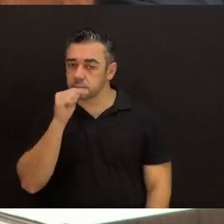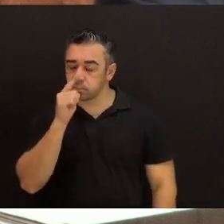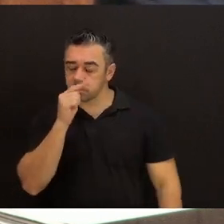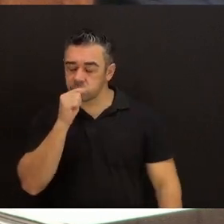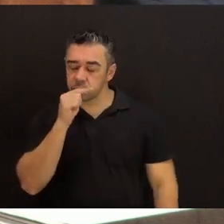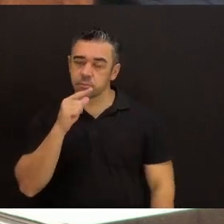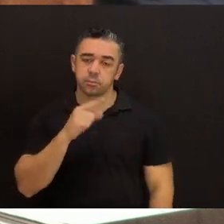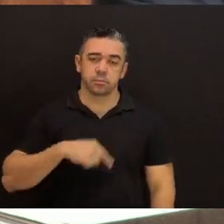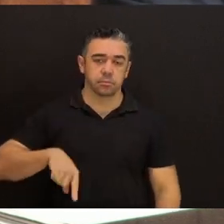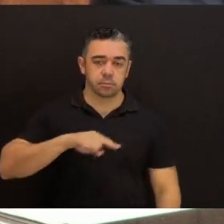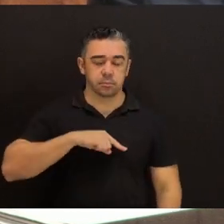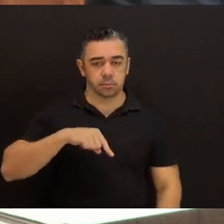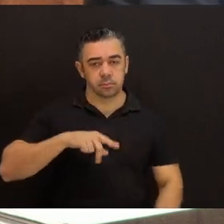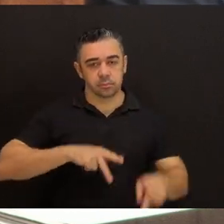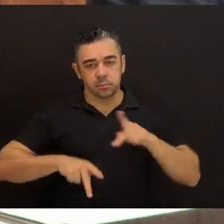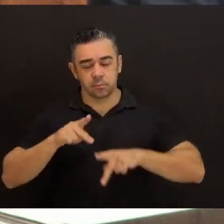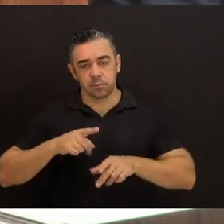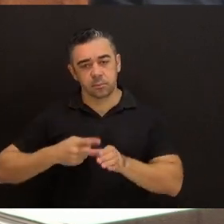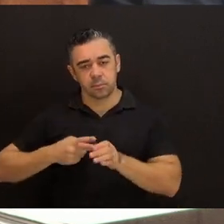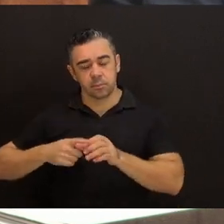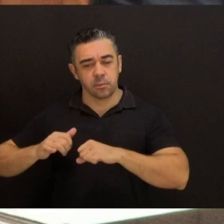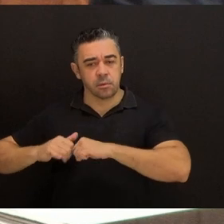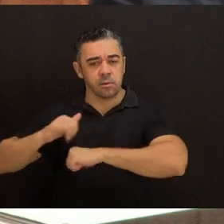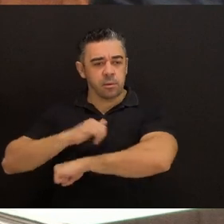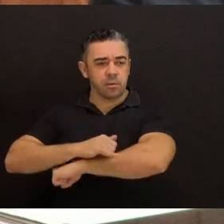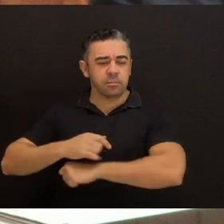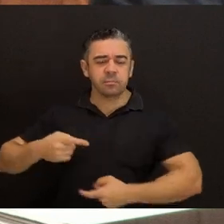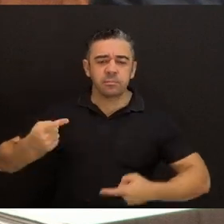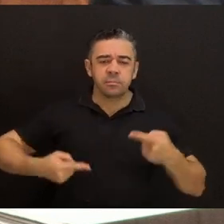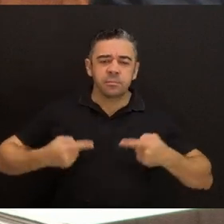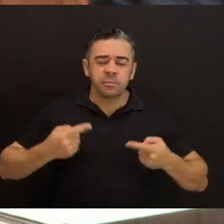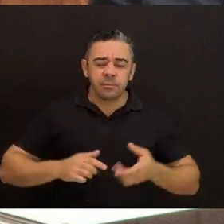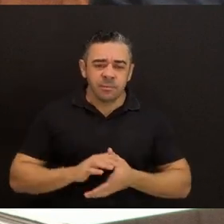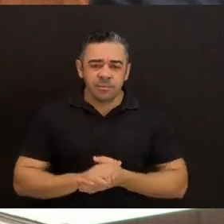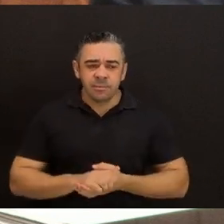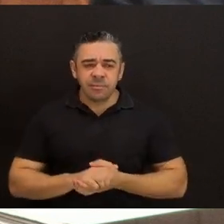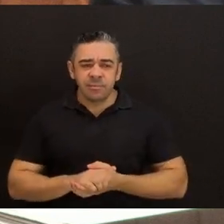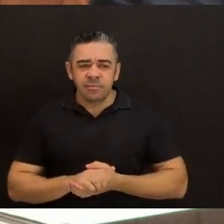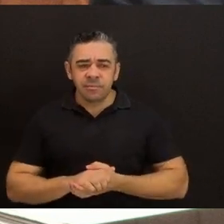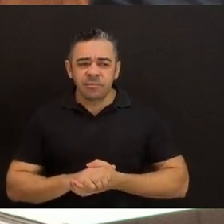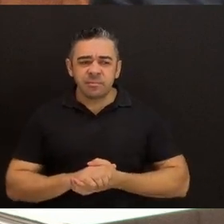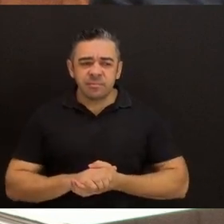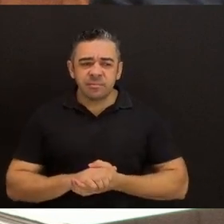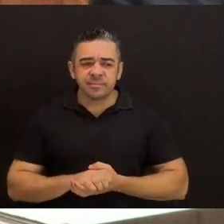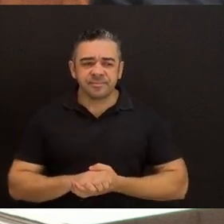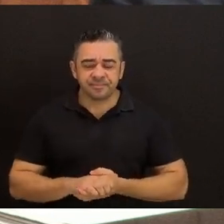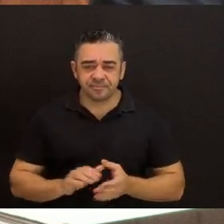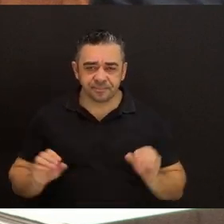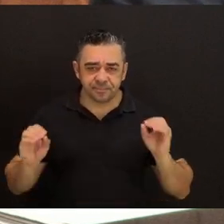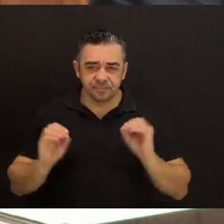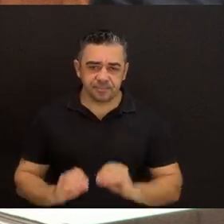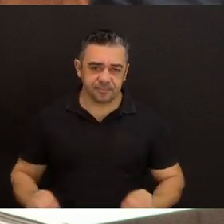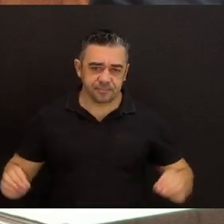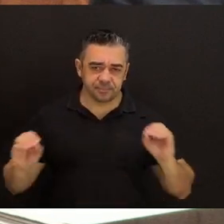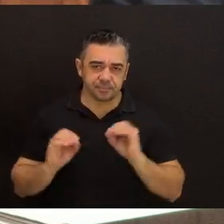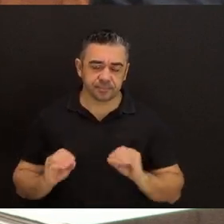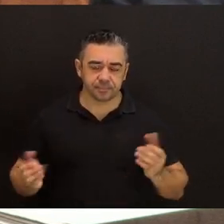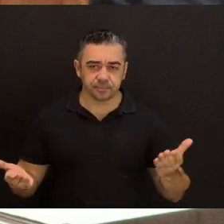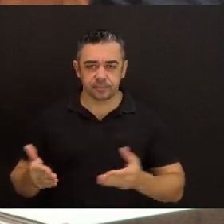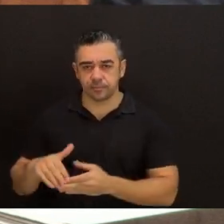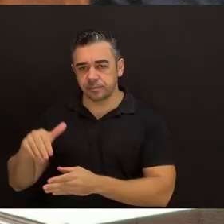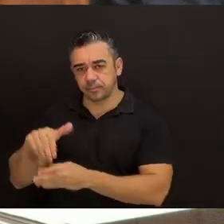pela população do Município de São José dos Pinhais colocamos em discussão não havendo discussão passamos a